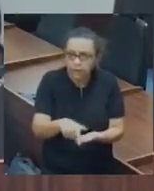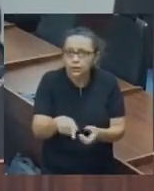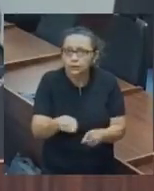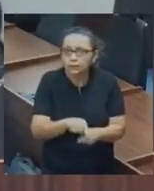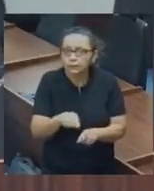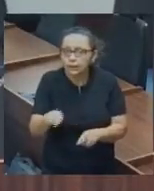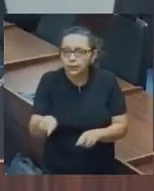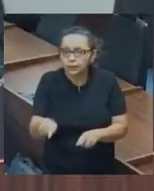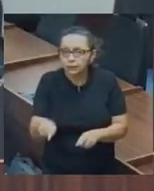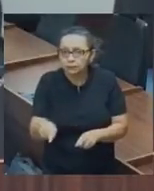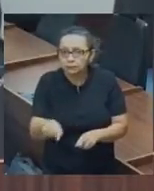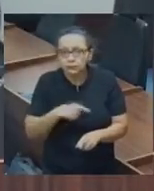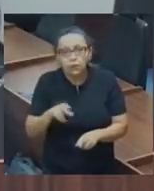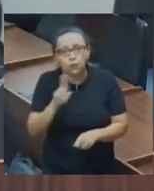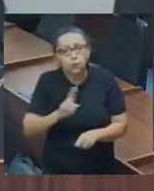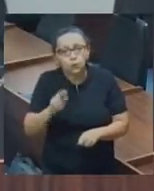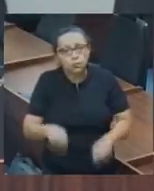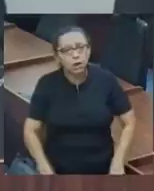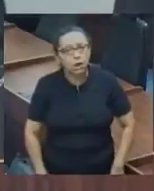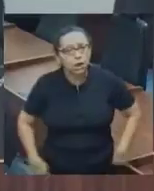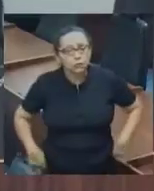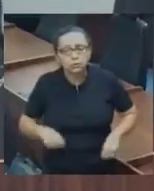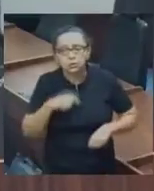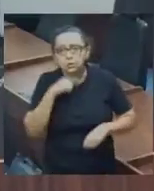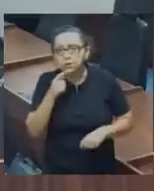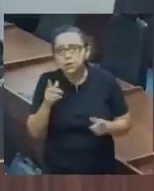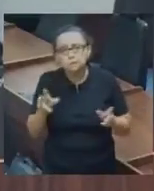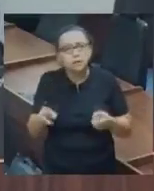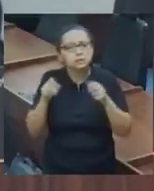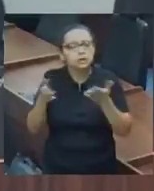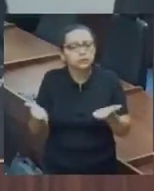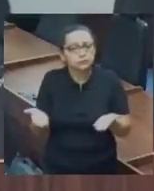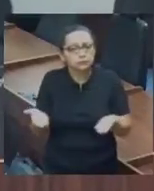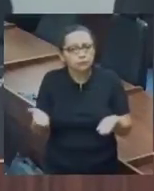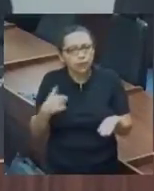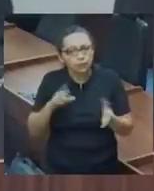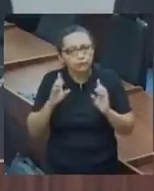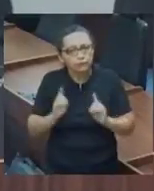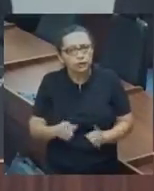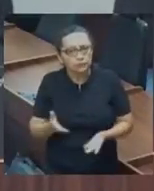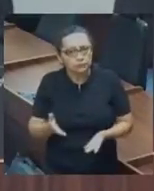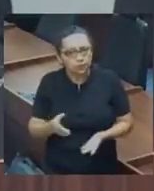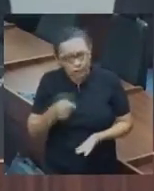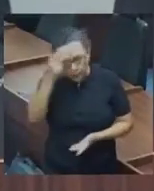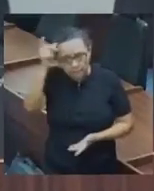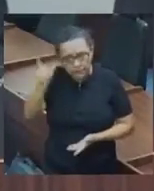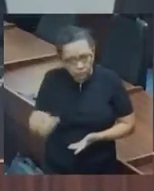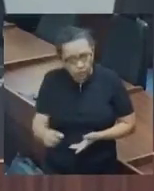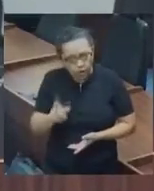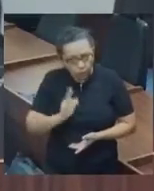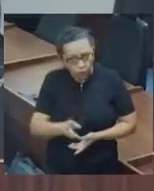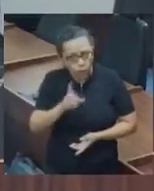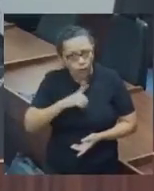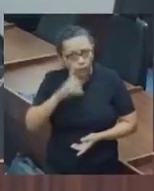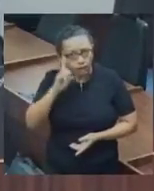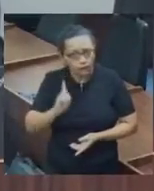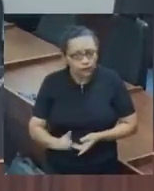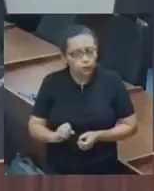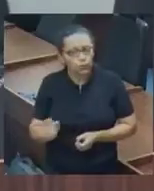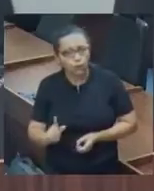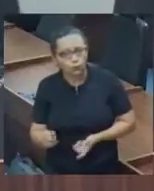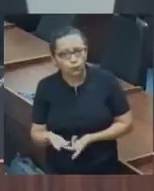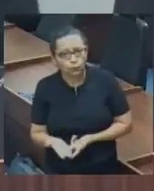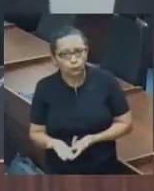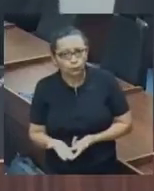é perceptível digamos que nós cheguemos em algum momento esse ponto não é essa pessoa é deficiente é